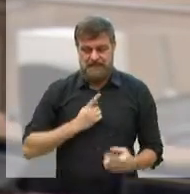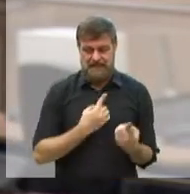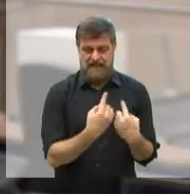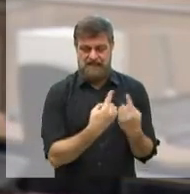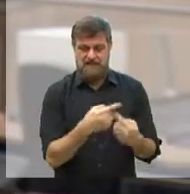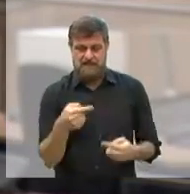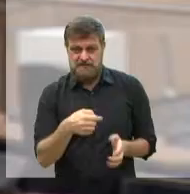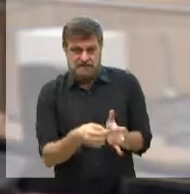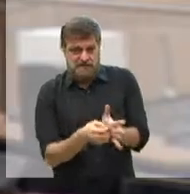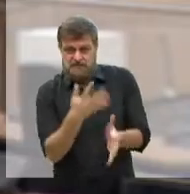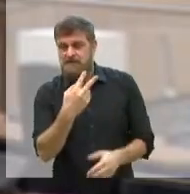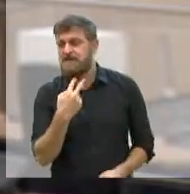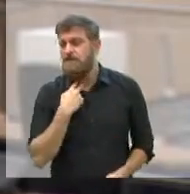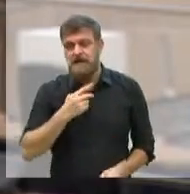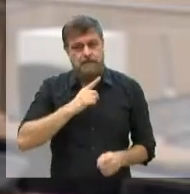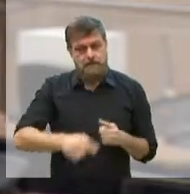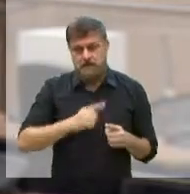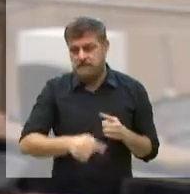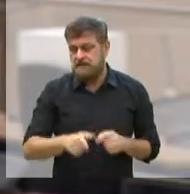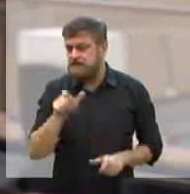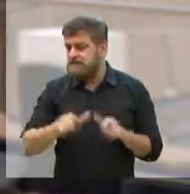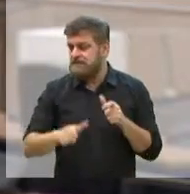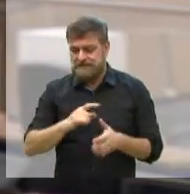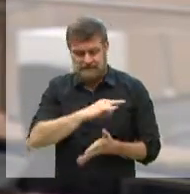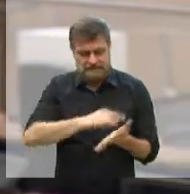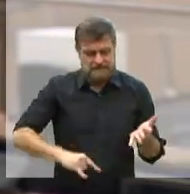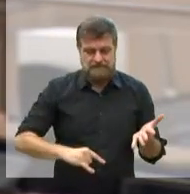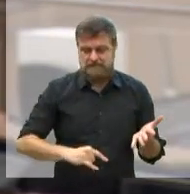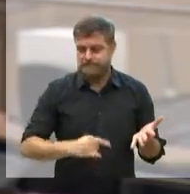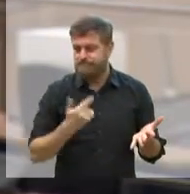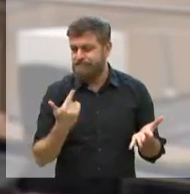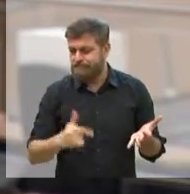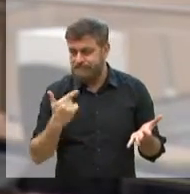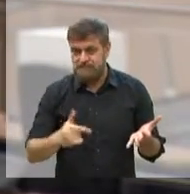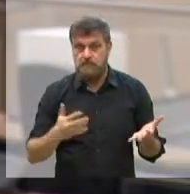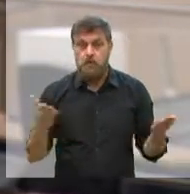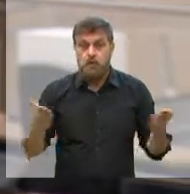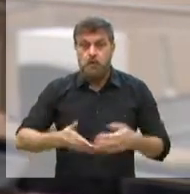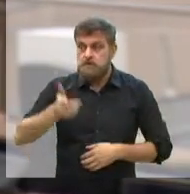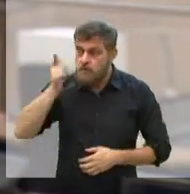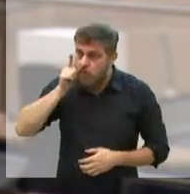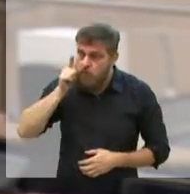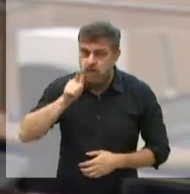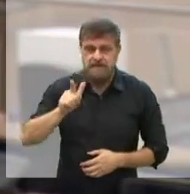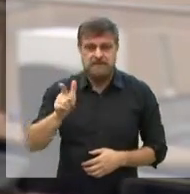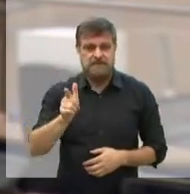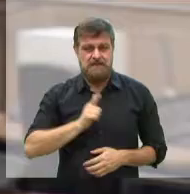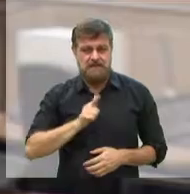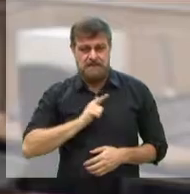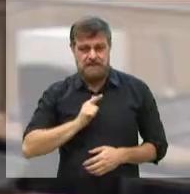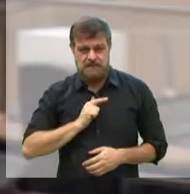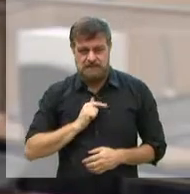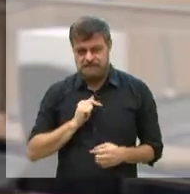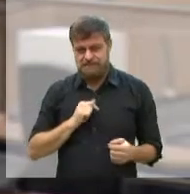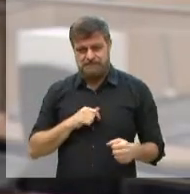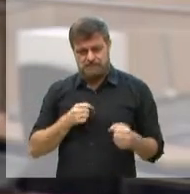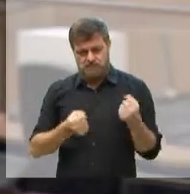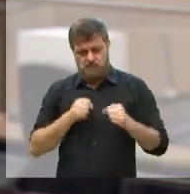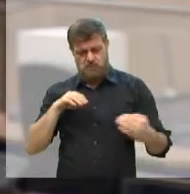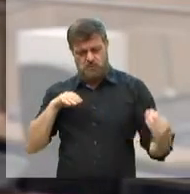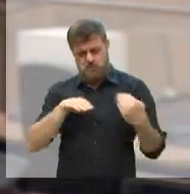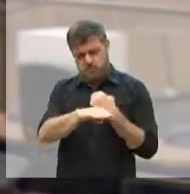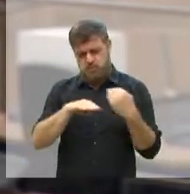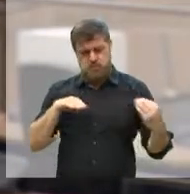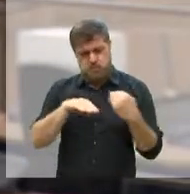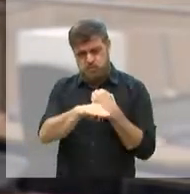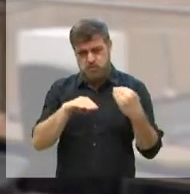muitas vezes não eram permitidas, ou as pessoas não conseguiam alvará, hoje já estão conseguindo. Vias de fluxo que muitas vezes